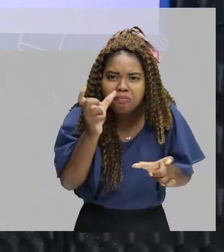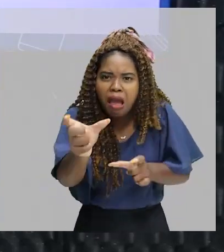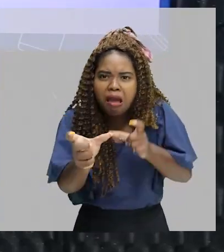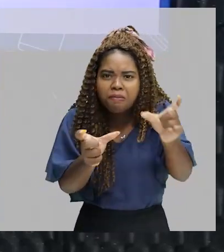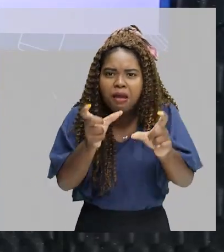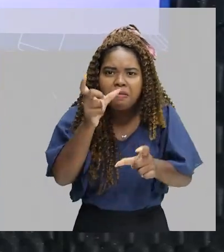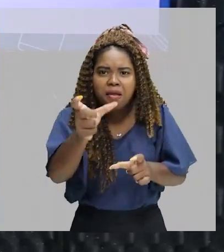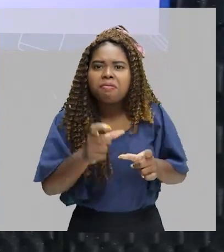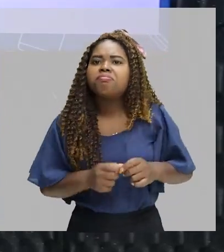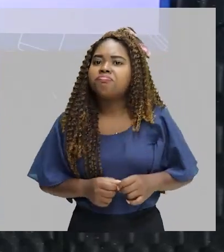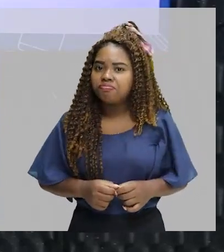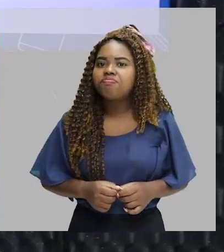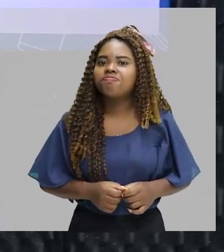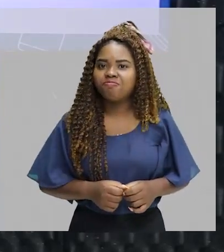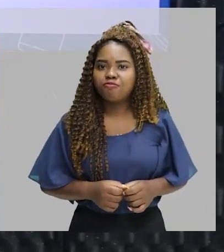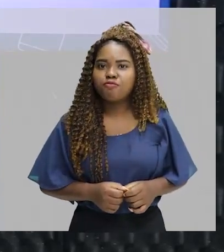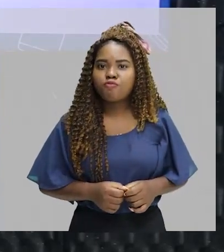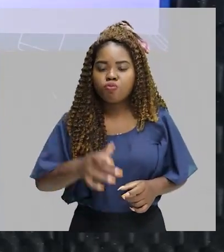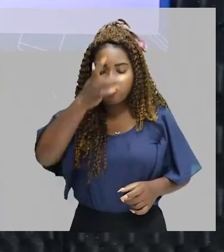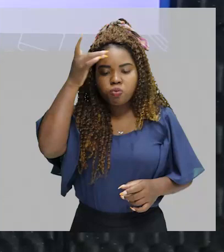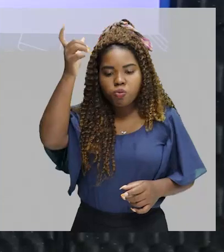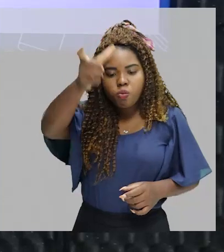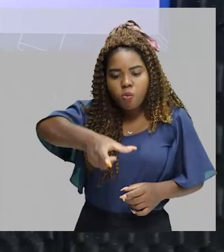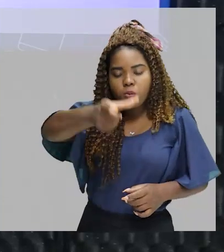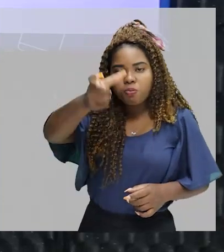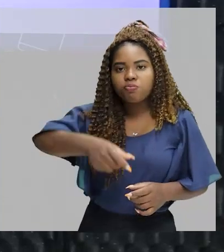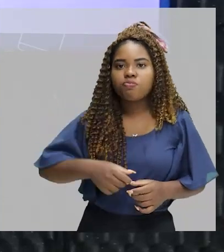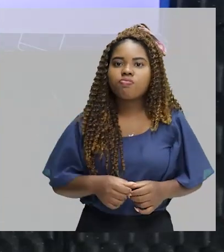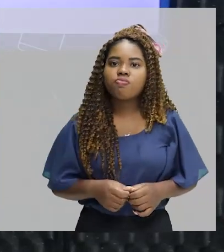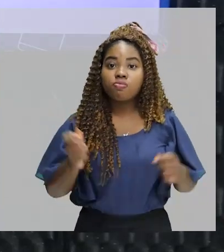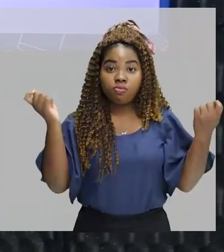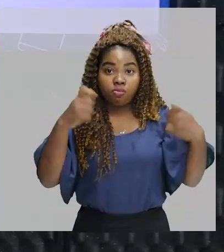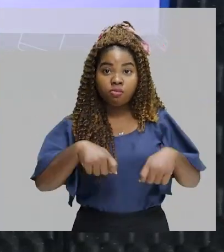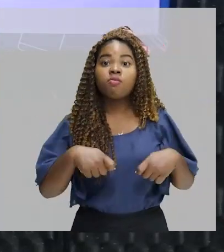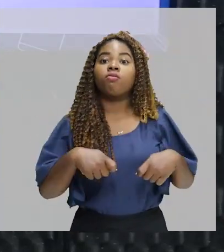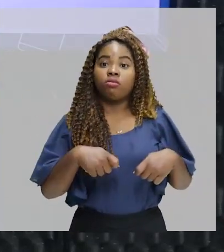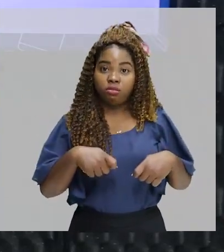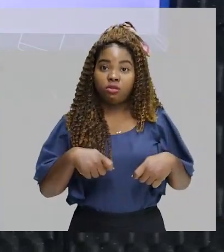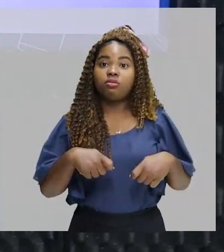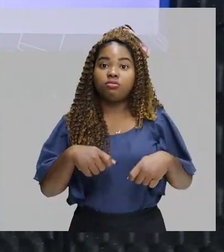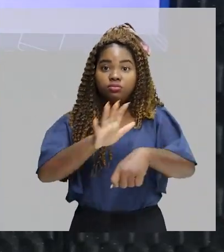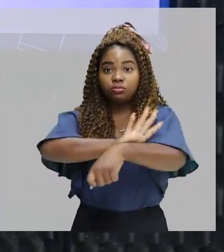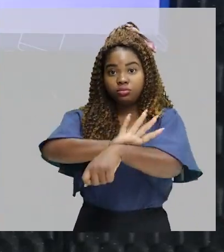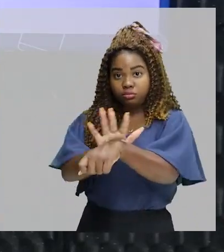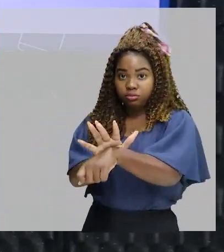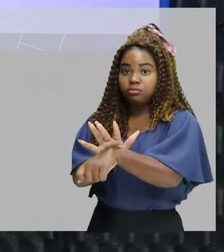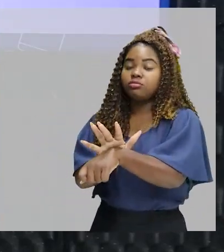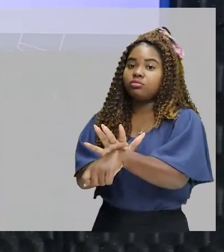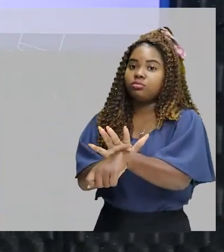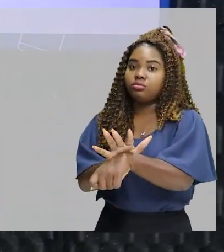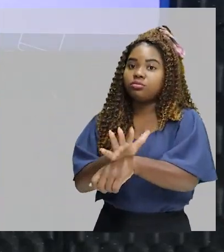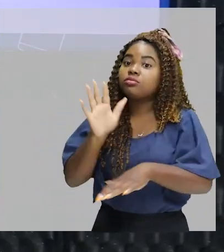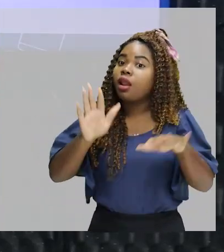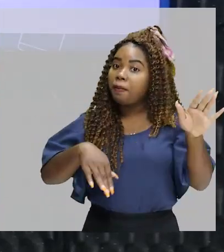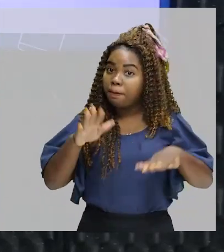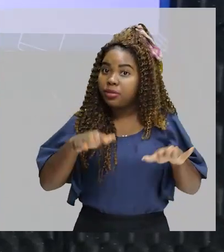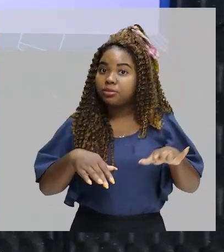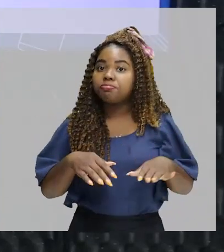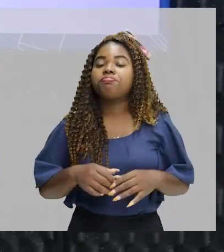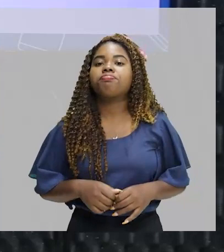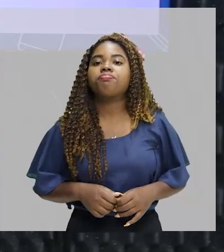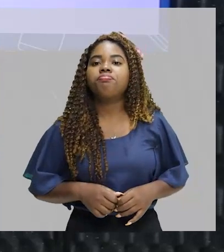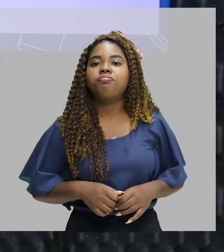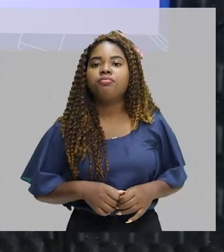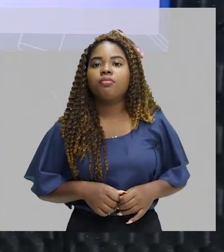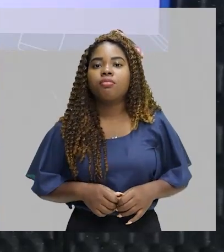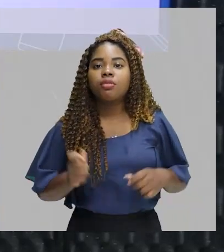atitude condenável, você insultar uma pessoa, pode ser considerado como racista. Você pode até considerar que um